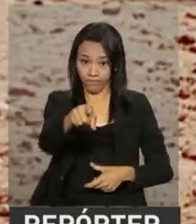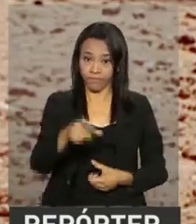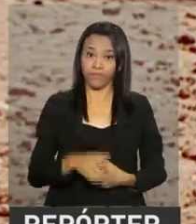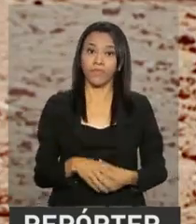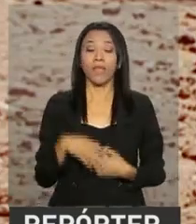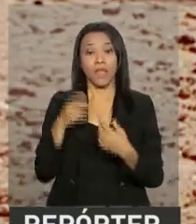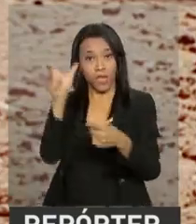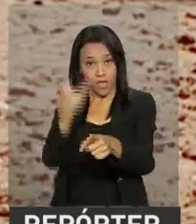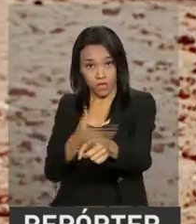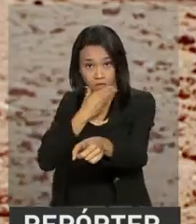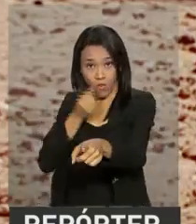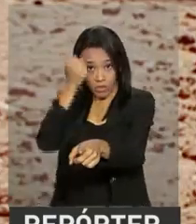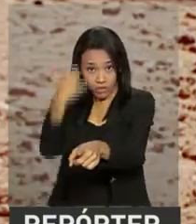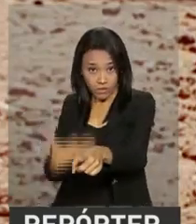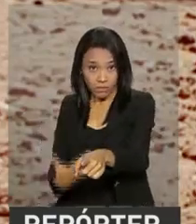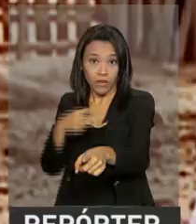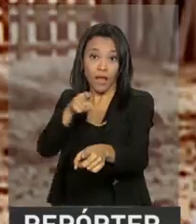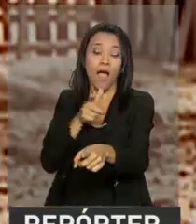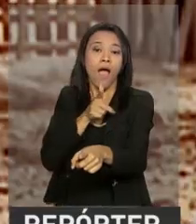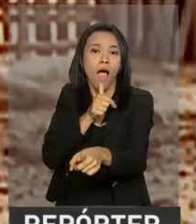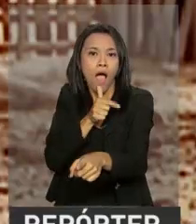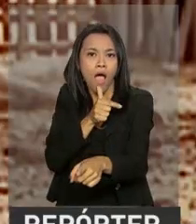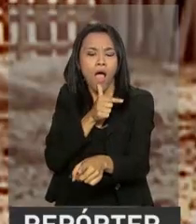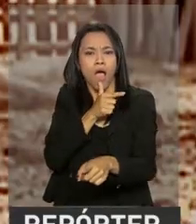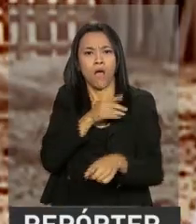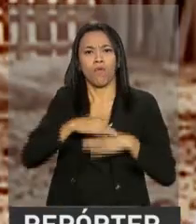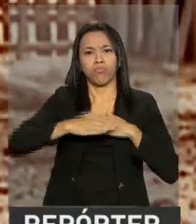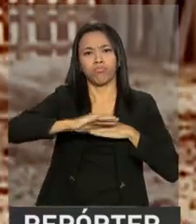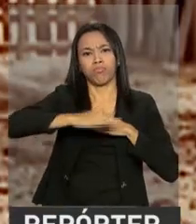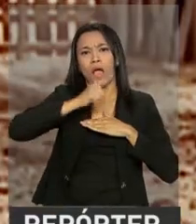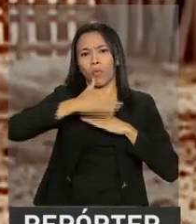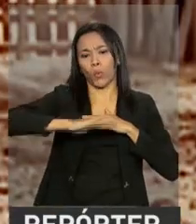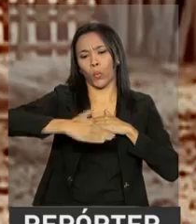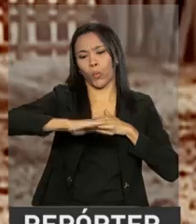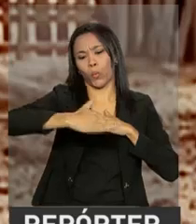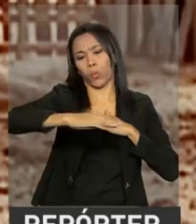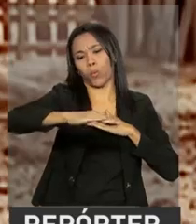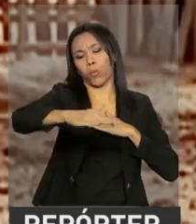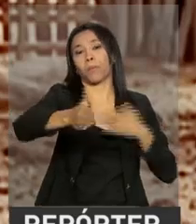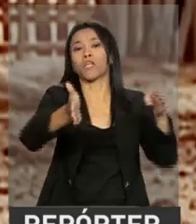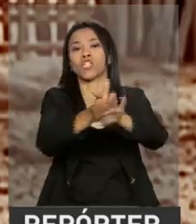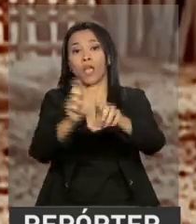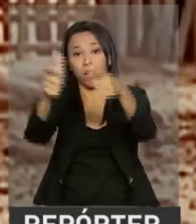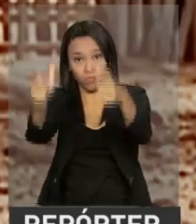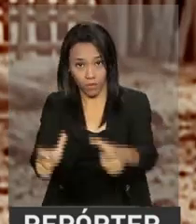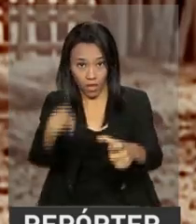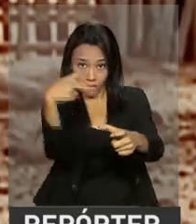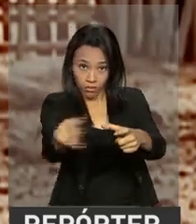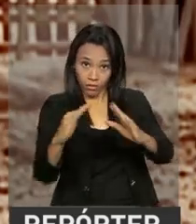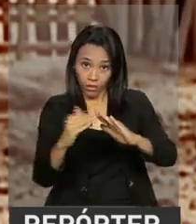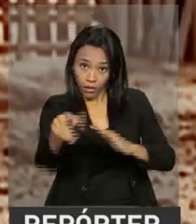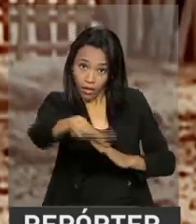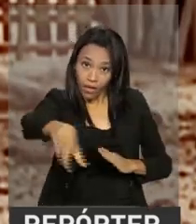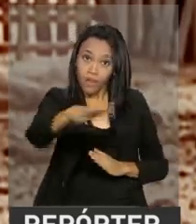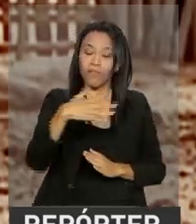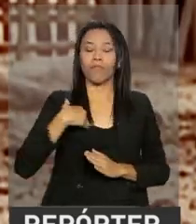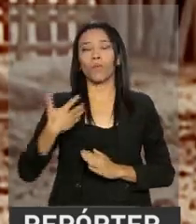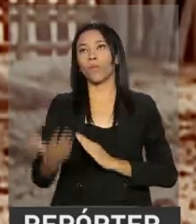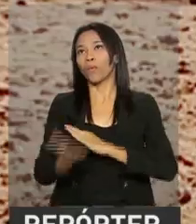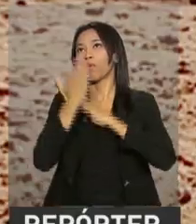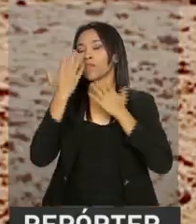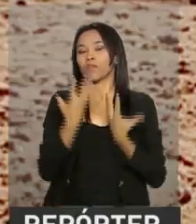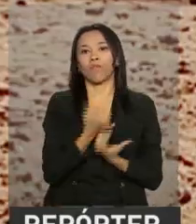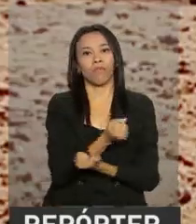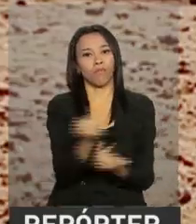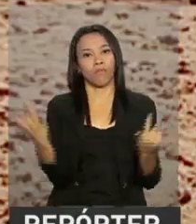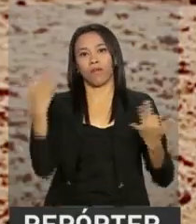Para o seu Manuel, a água que vai percorrer muitos quilômetros para chegar até aqui vai mudar a vida de muitos nordestinos.